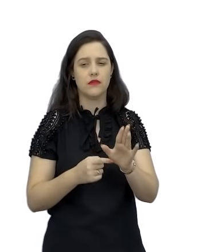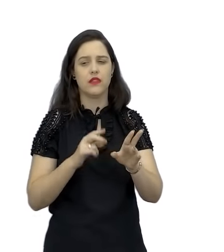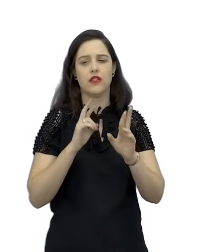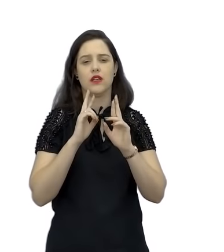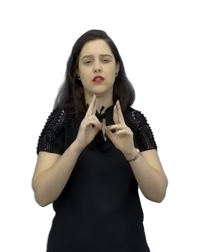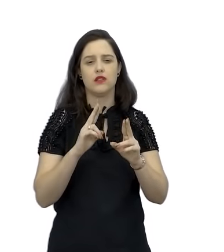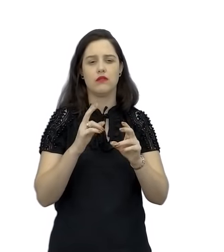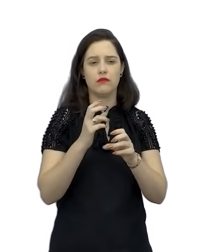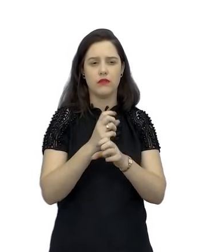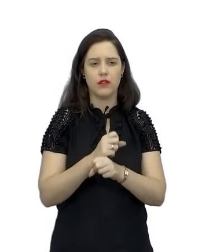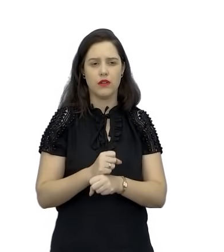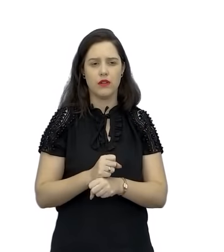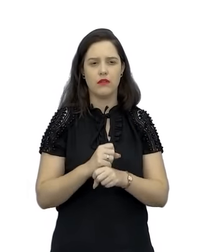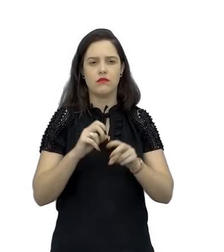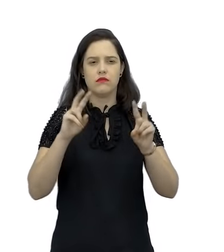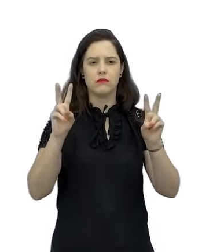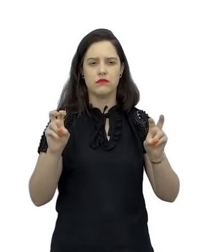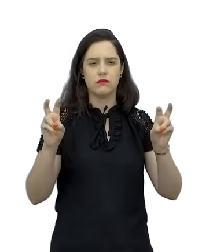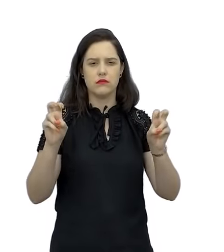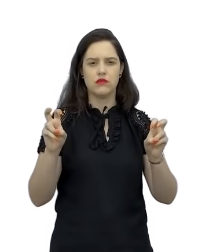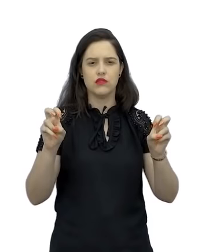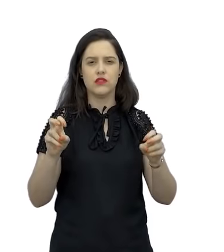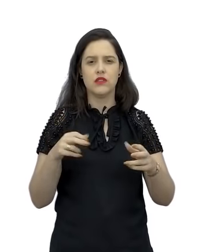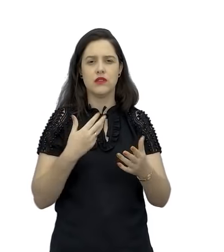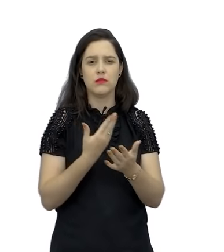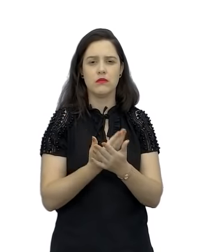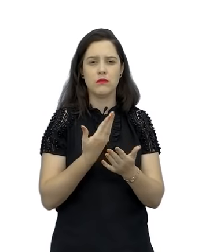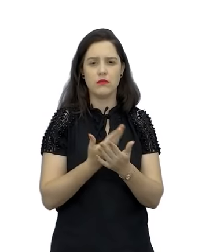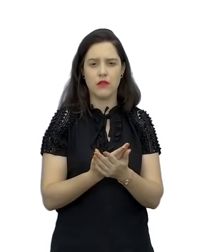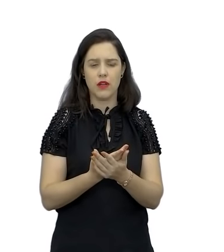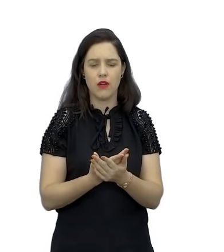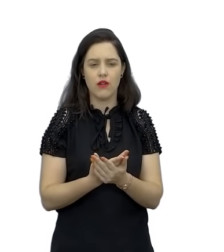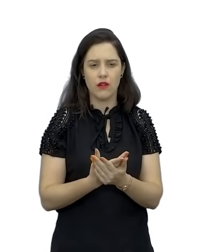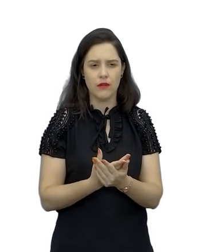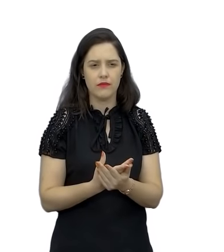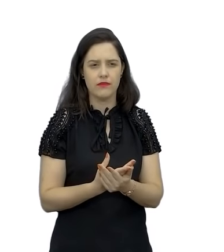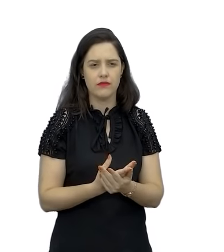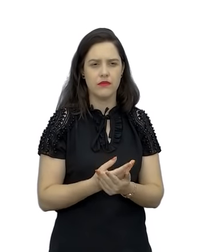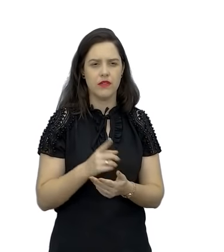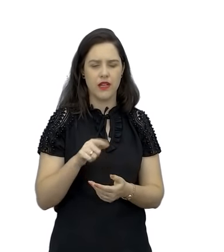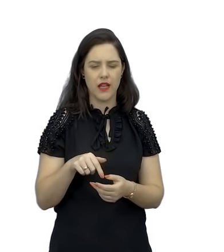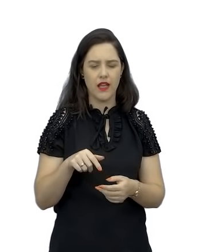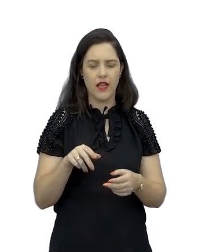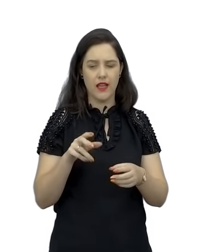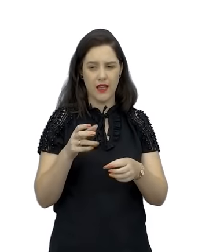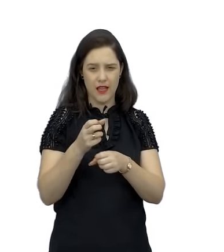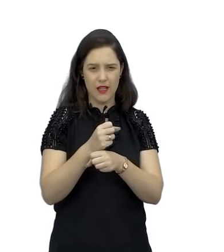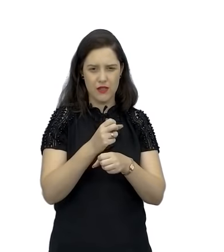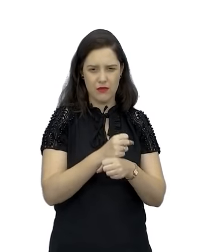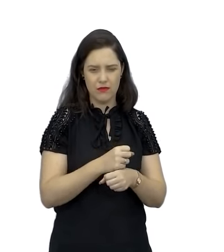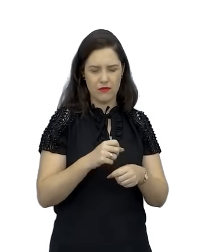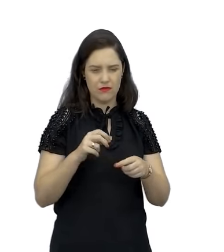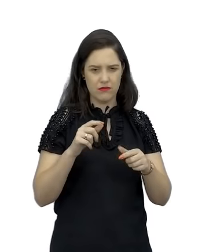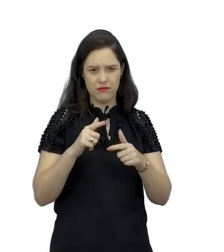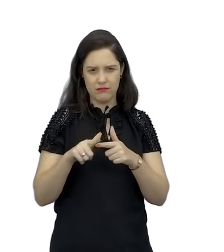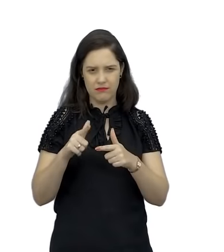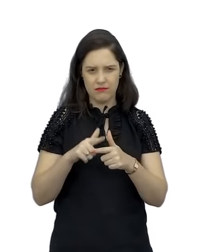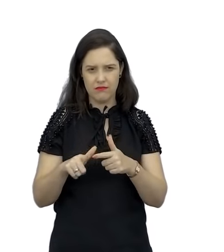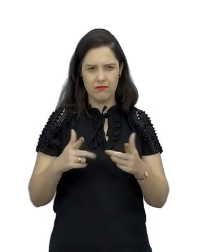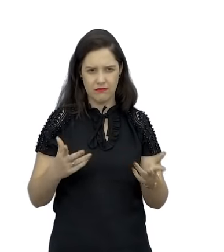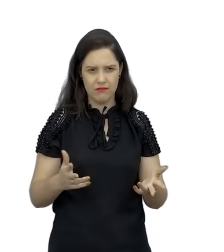é o título de uma aula, ela adere bem, né, a nossa conversa aqui, né, que é resolver problemas envolvendo a ideia de quem?